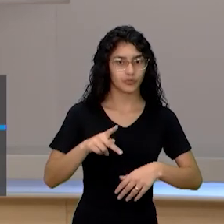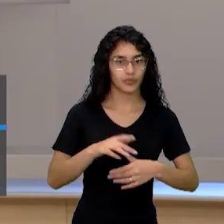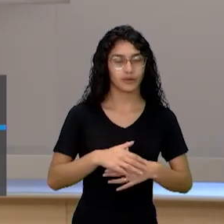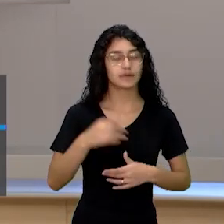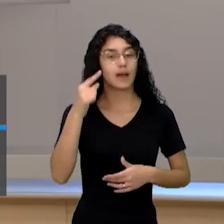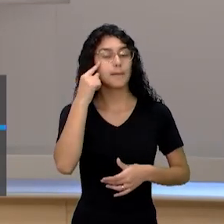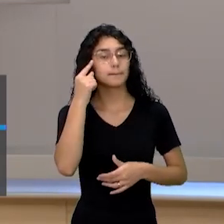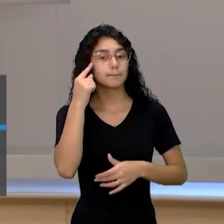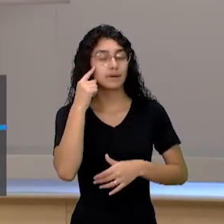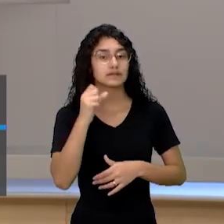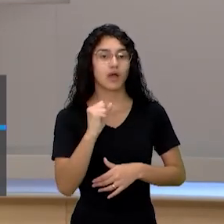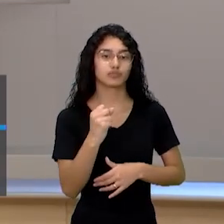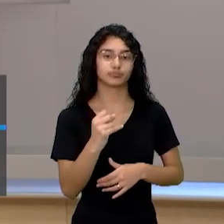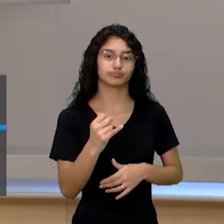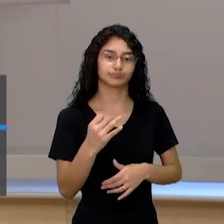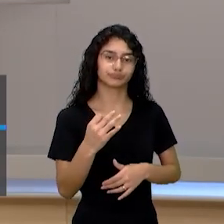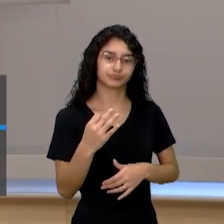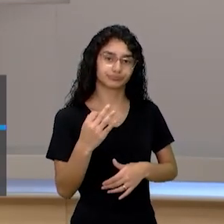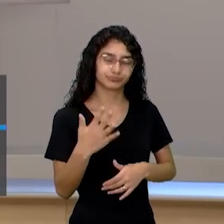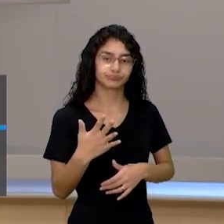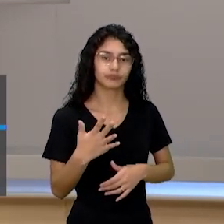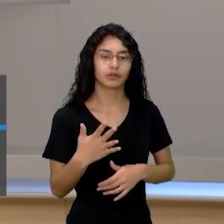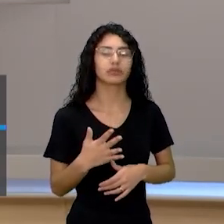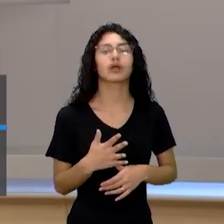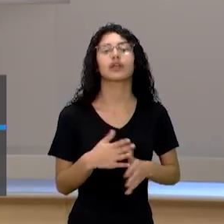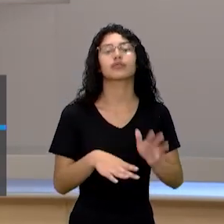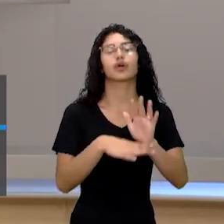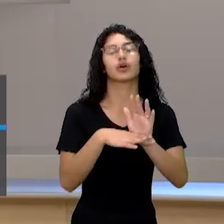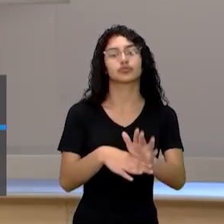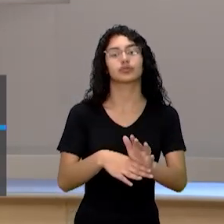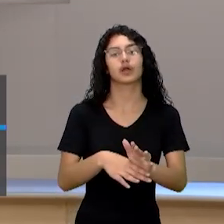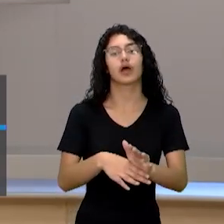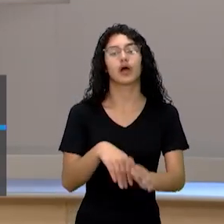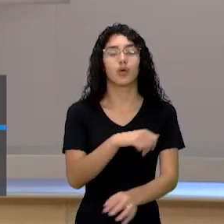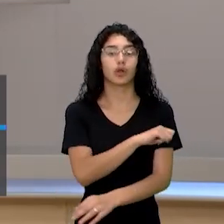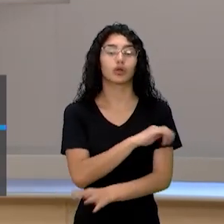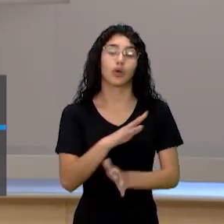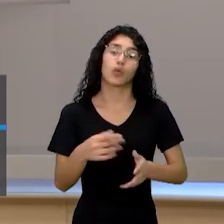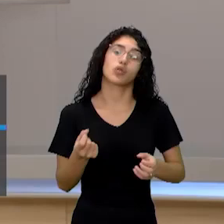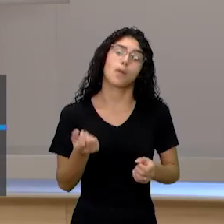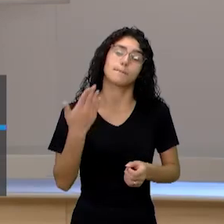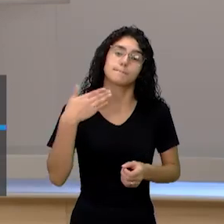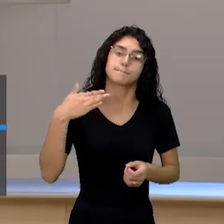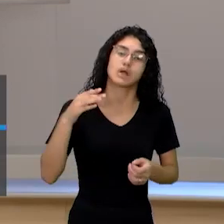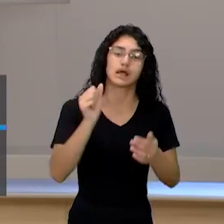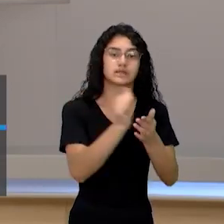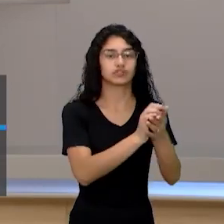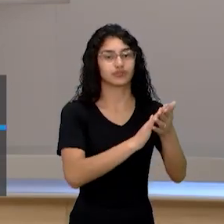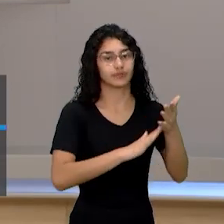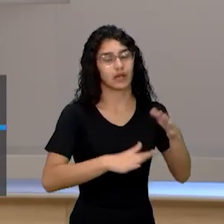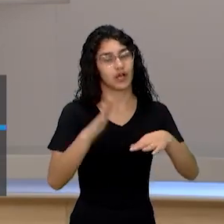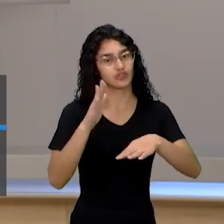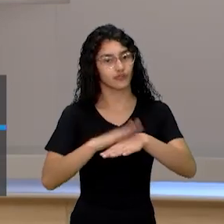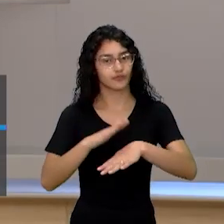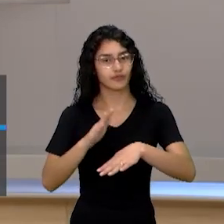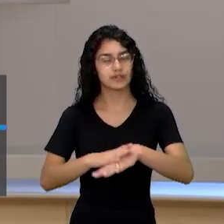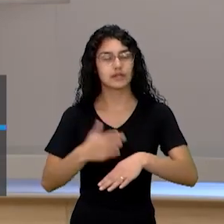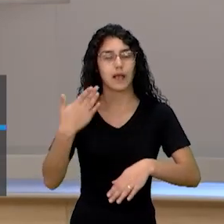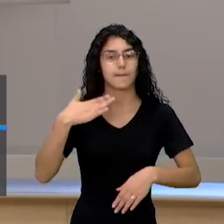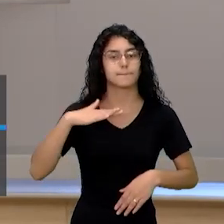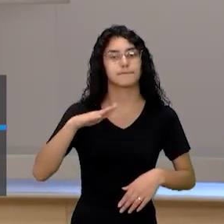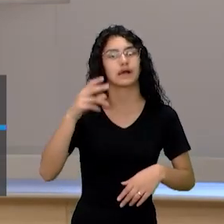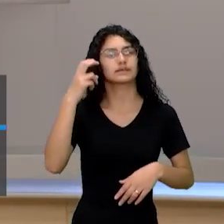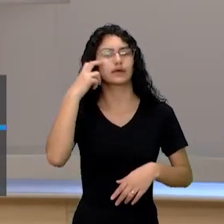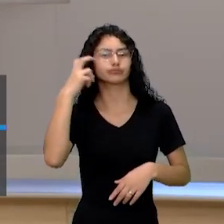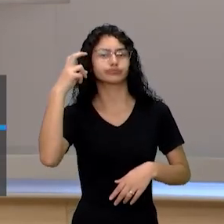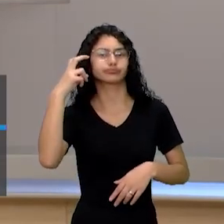a quantidade vai suprir a necessidade do estudante. Então, quanto mais atividade você der para ele, mais inteligente ele vai ficar